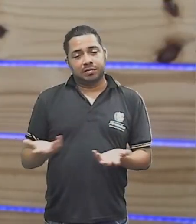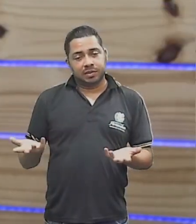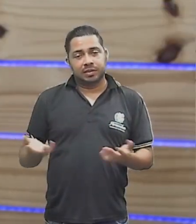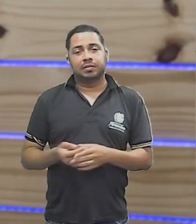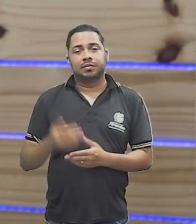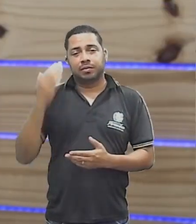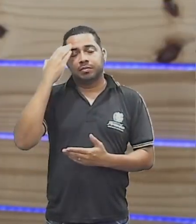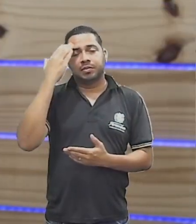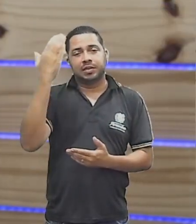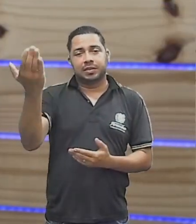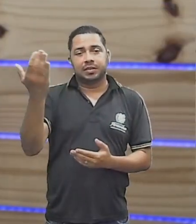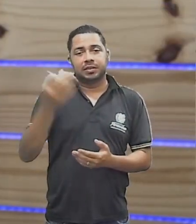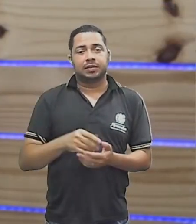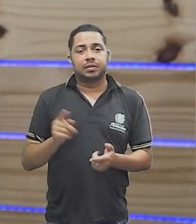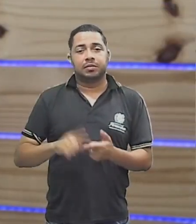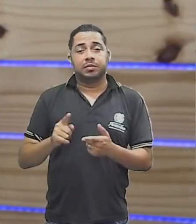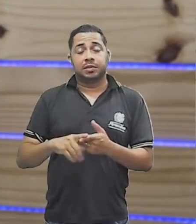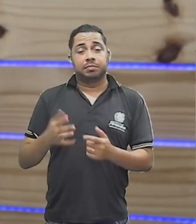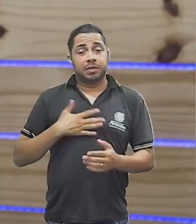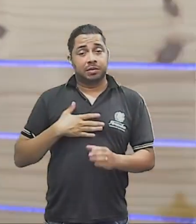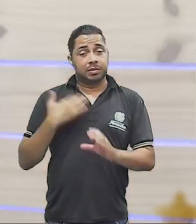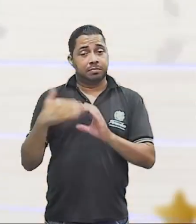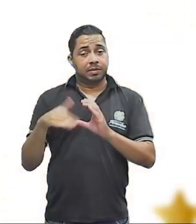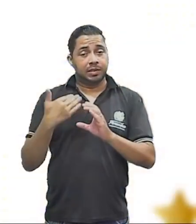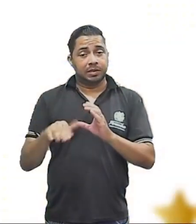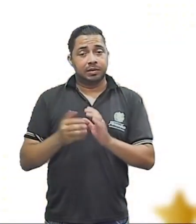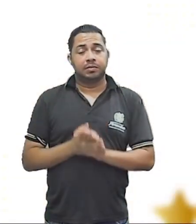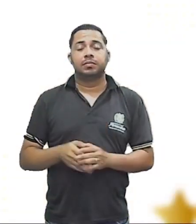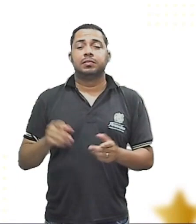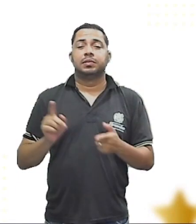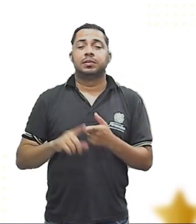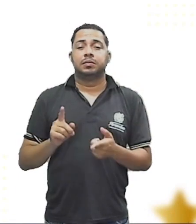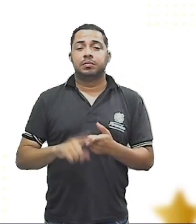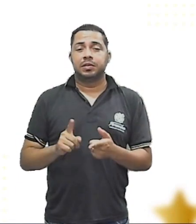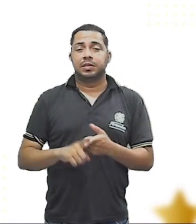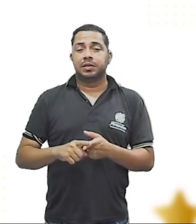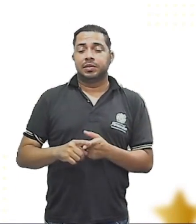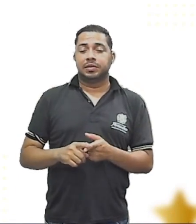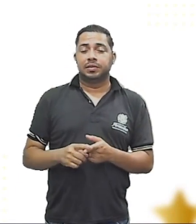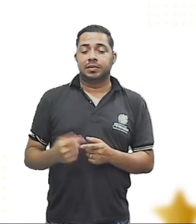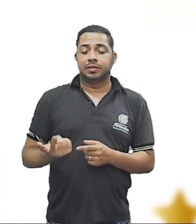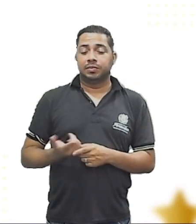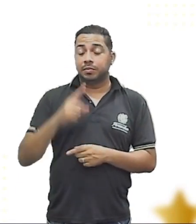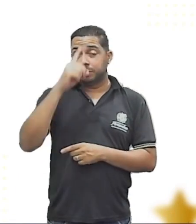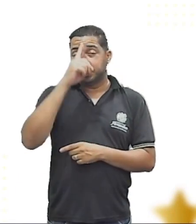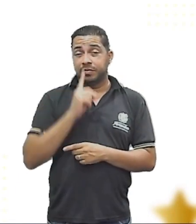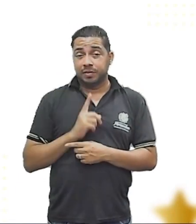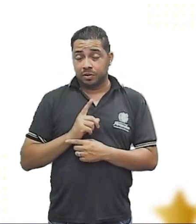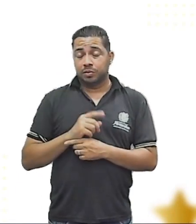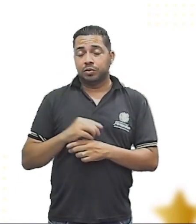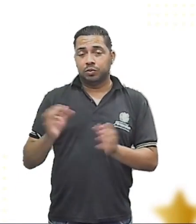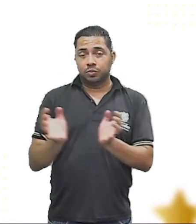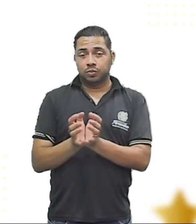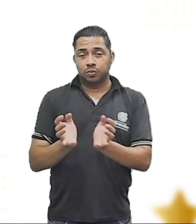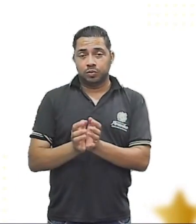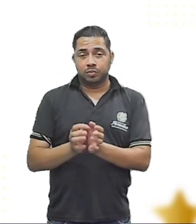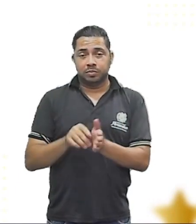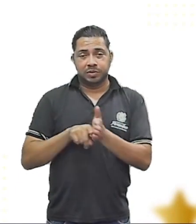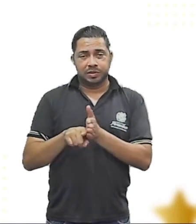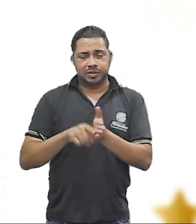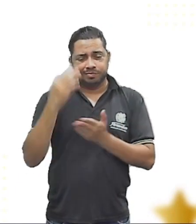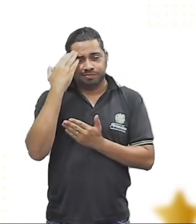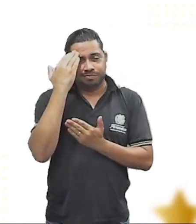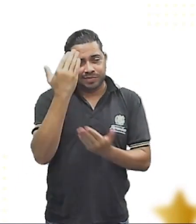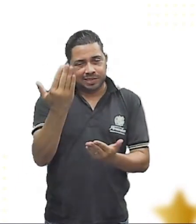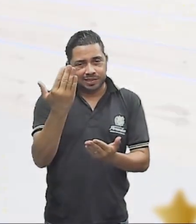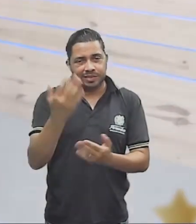Muito obrigado. Deixo aqui o meu e-mail, tá? Deixo também o perfil, né, do grupo de pesquisa e muito obrigada por